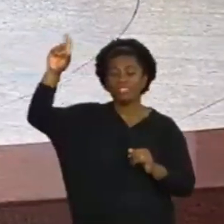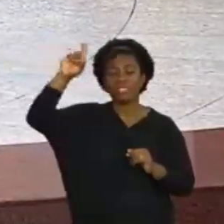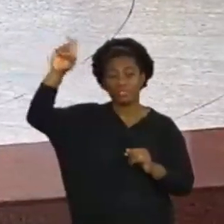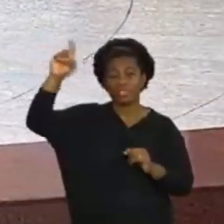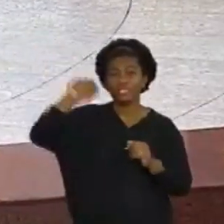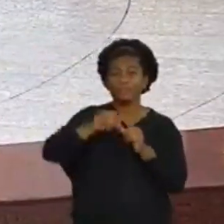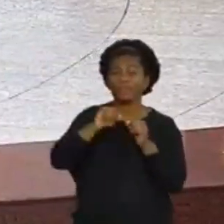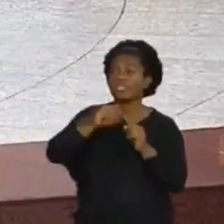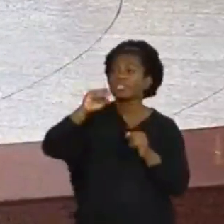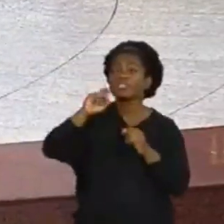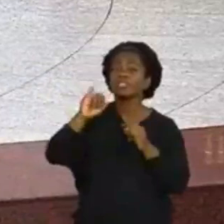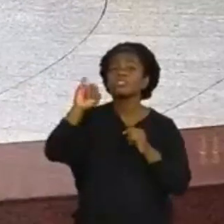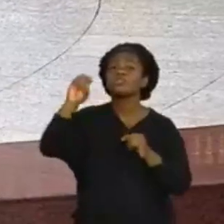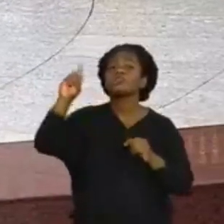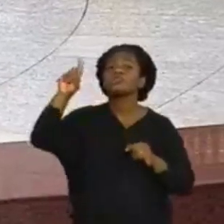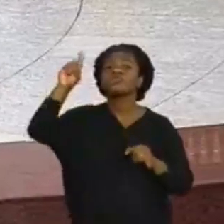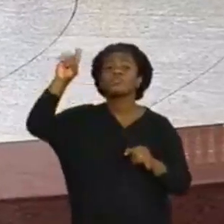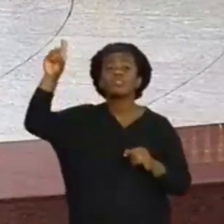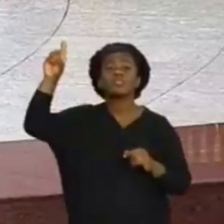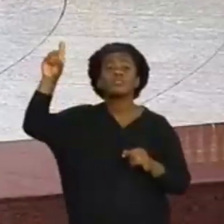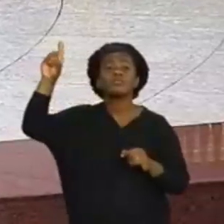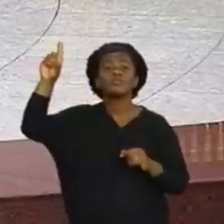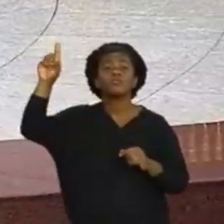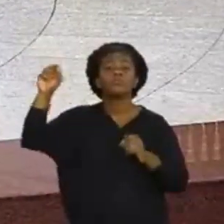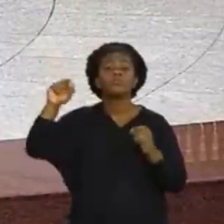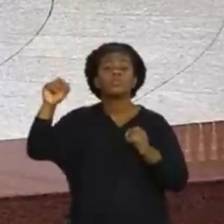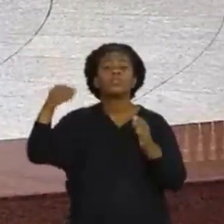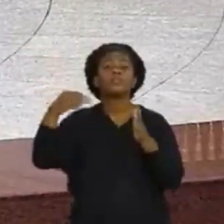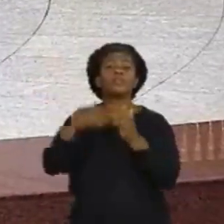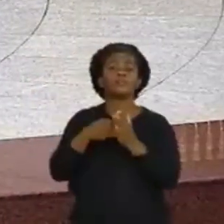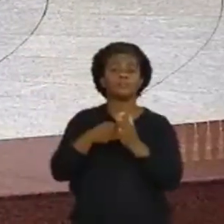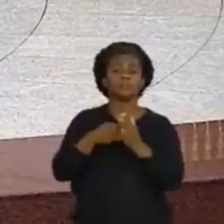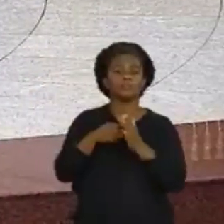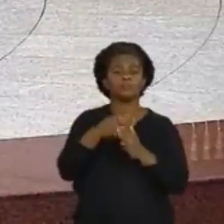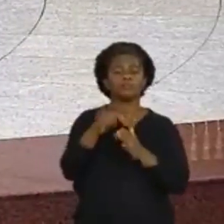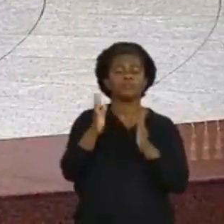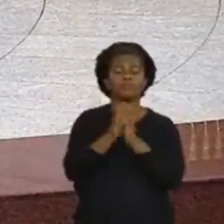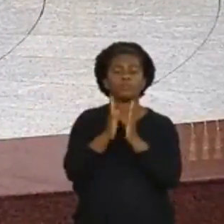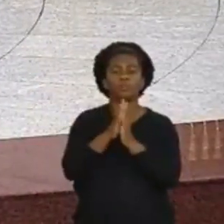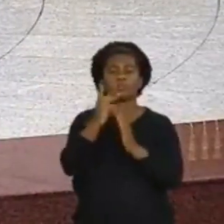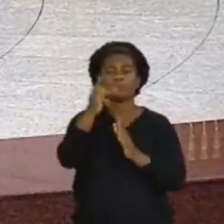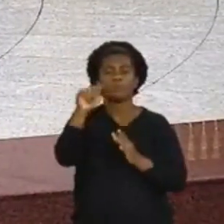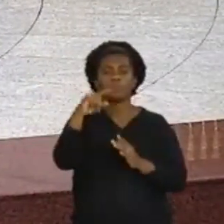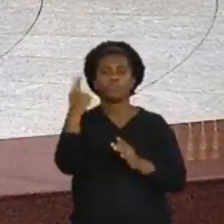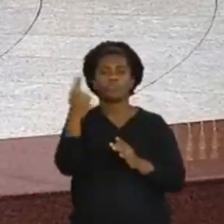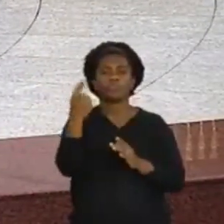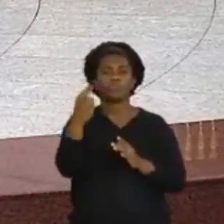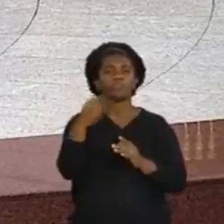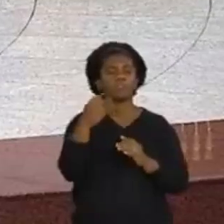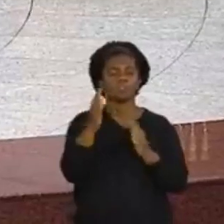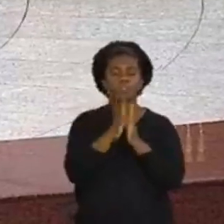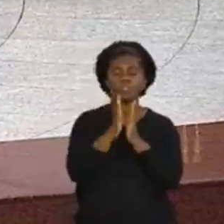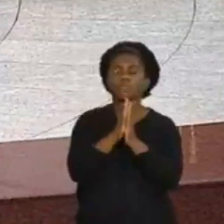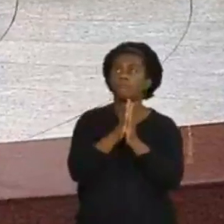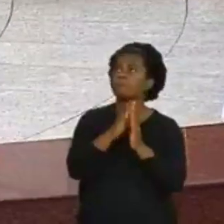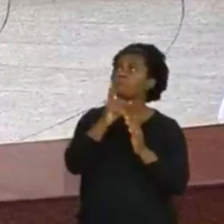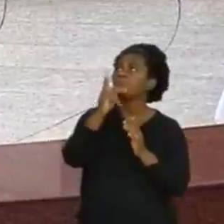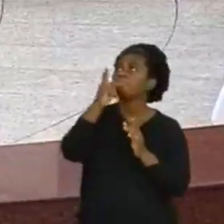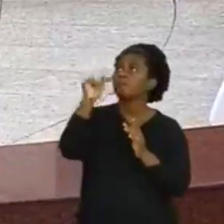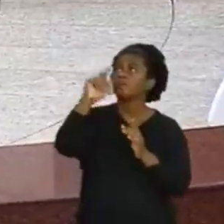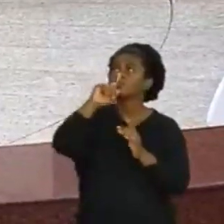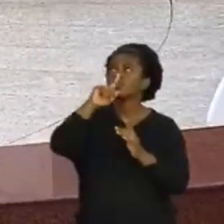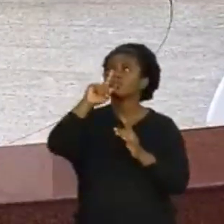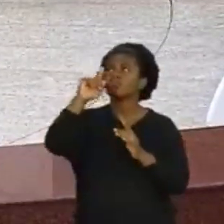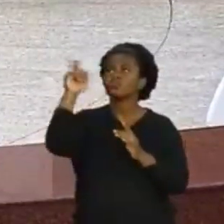Nosso, Pai Nosso que estás nos céus, santificado seja o teu nome, venha a nós o teu